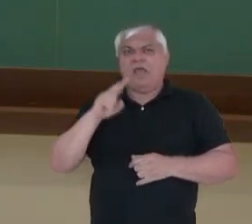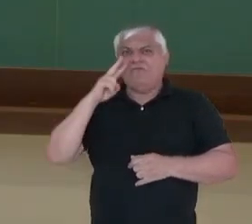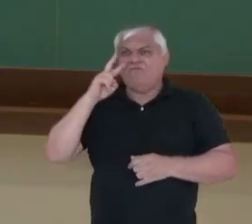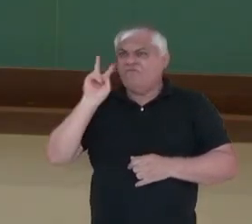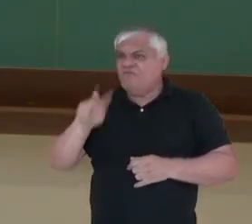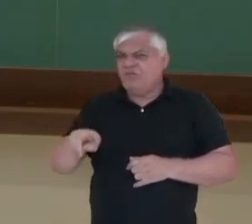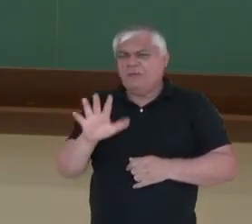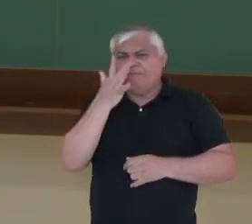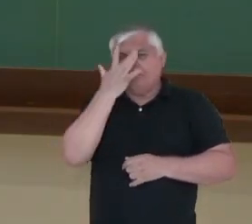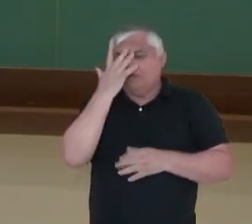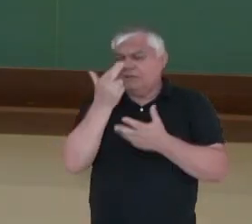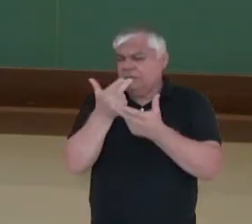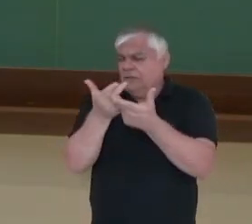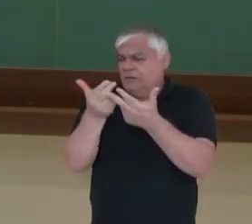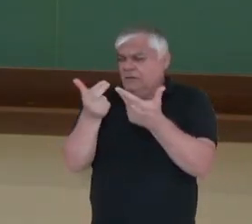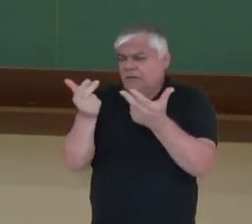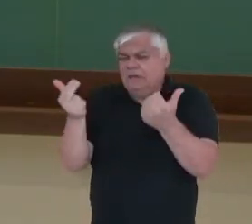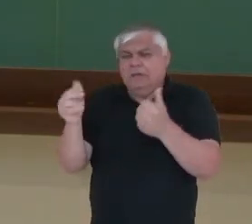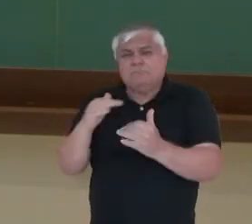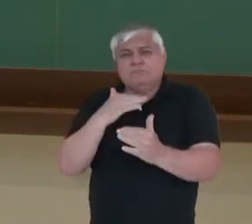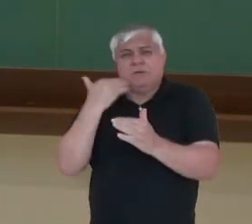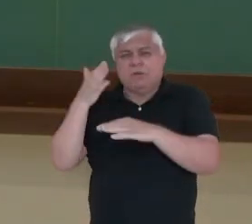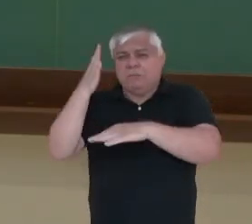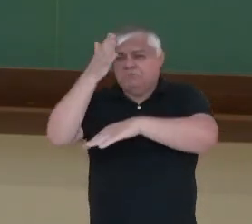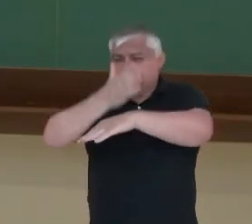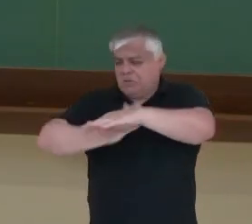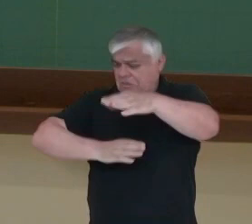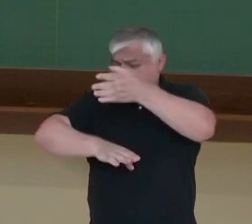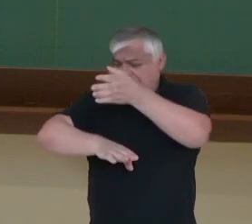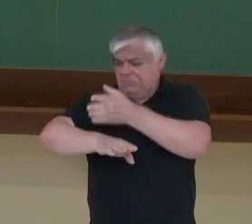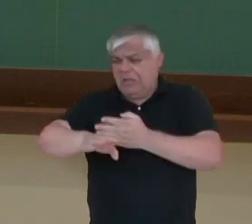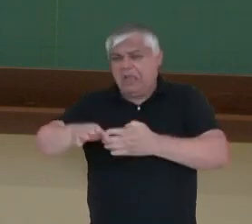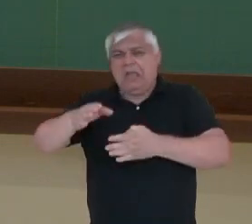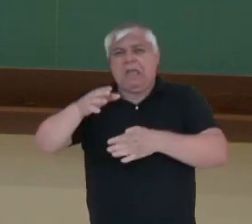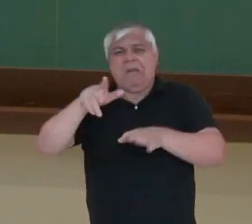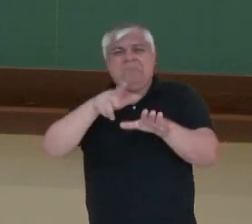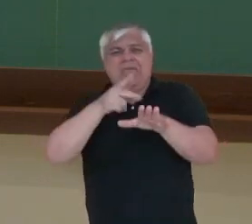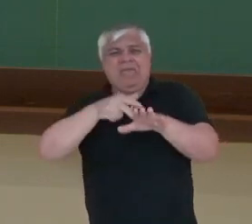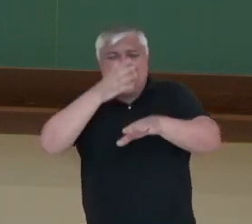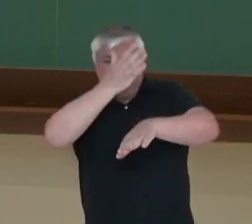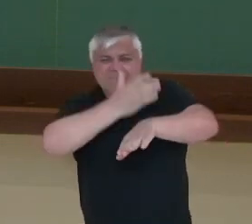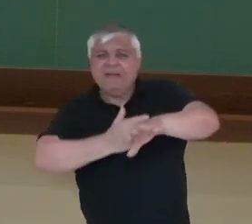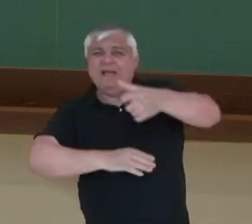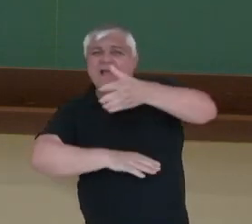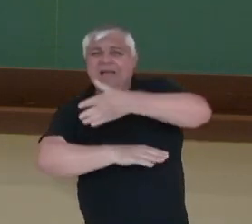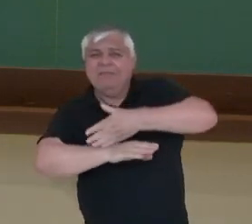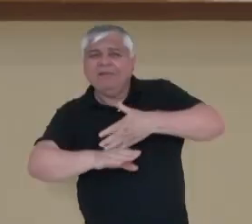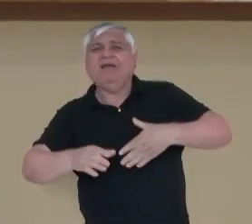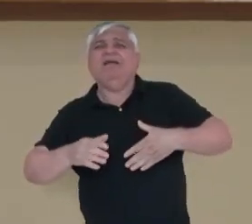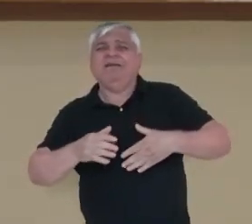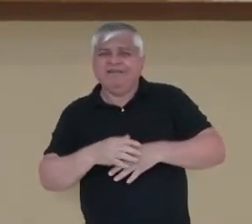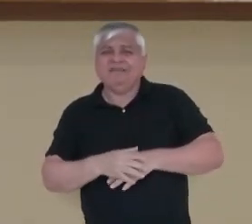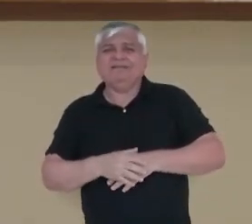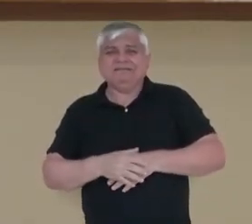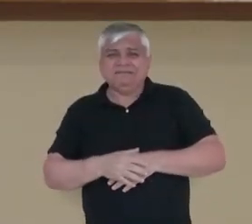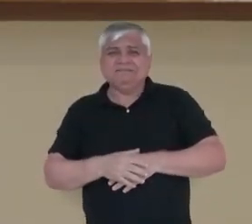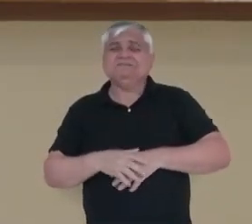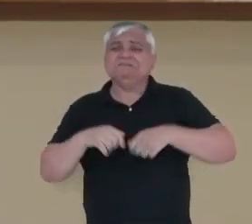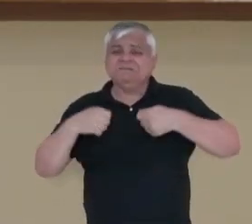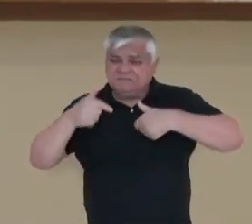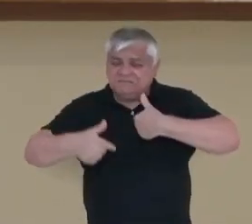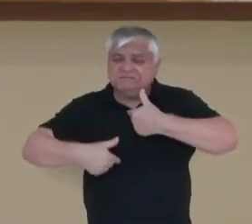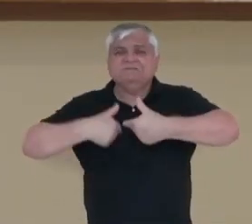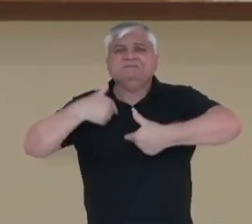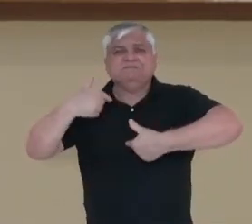de pessoas que tiveram então seus membros amputados e que inclusive tinham que manter esse